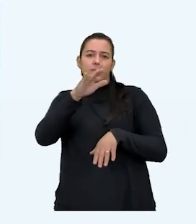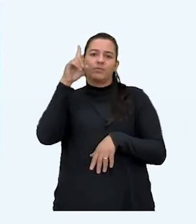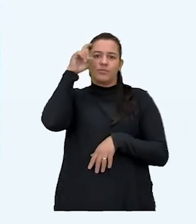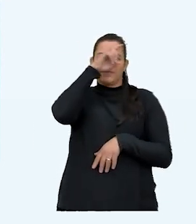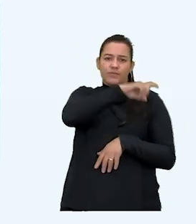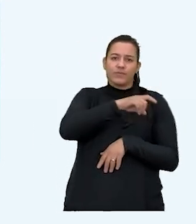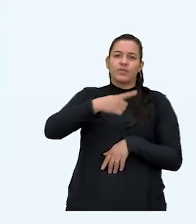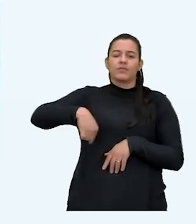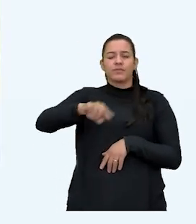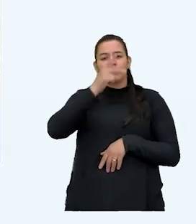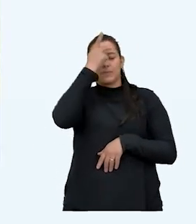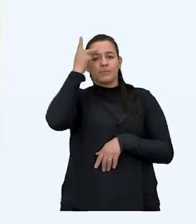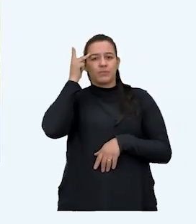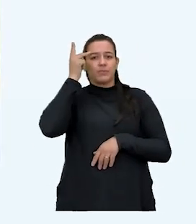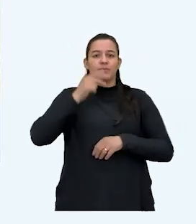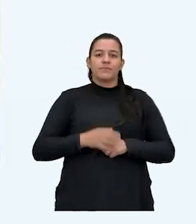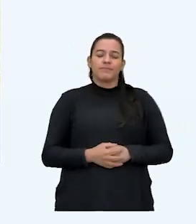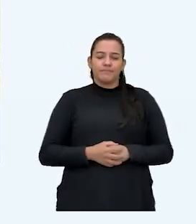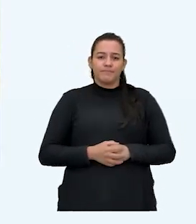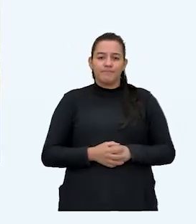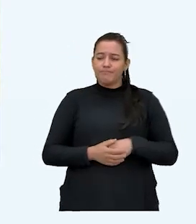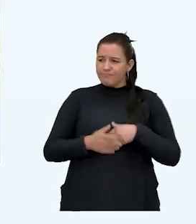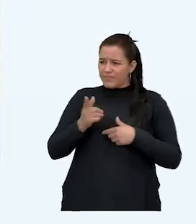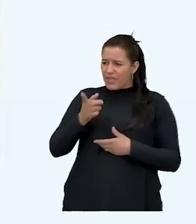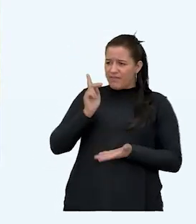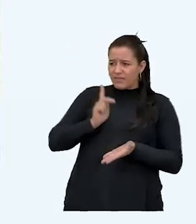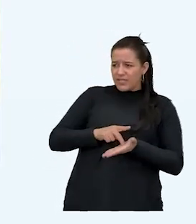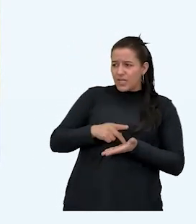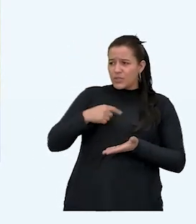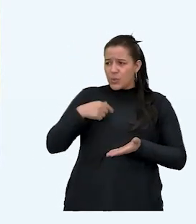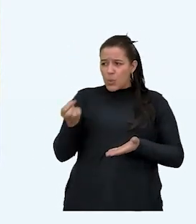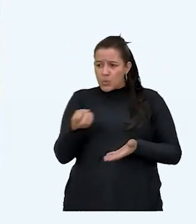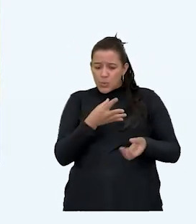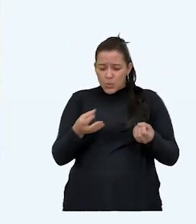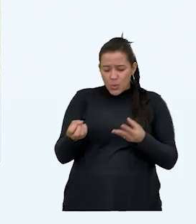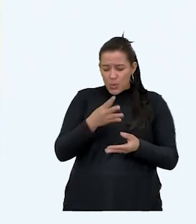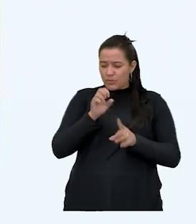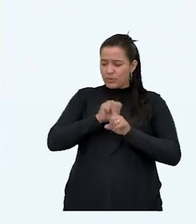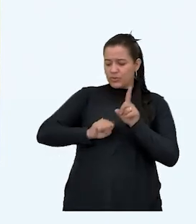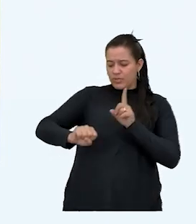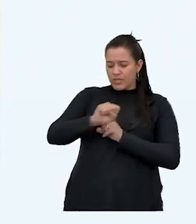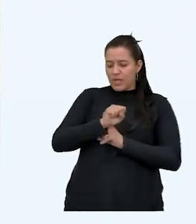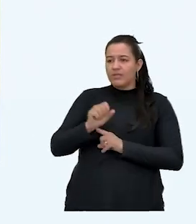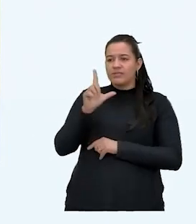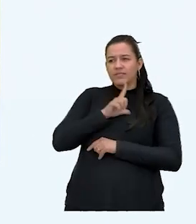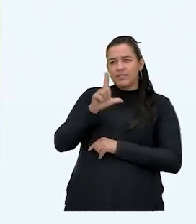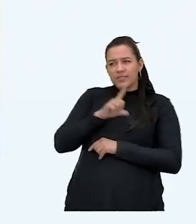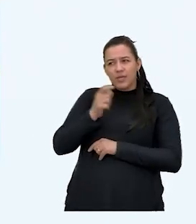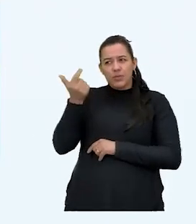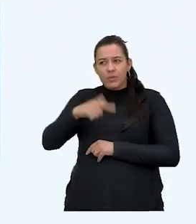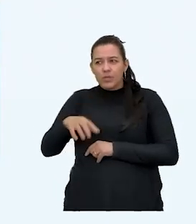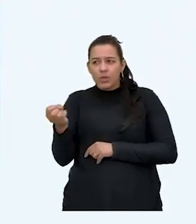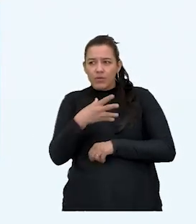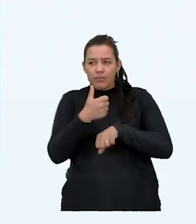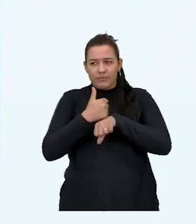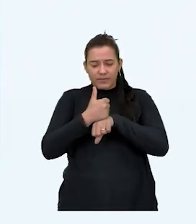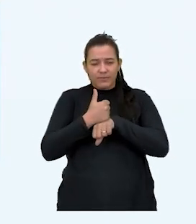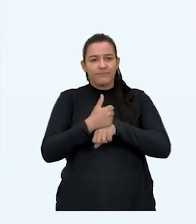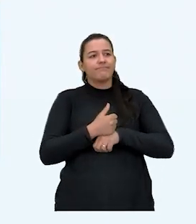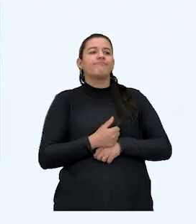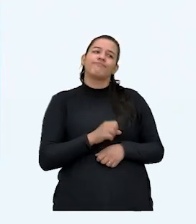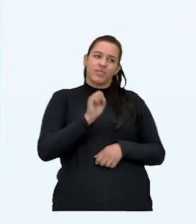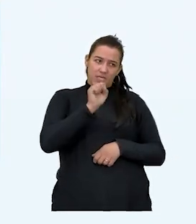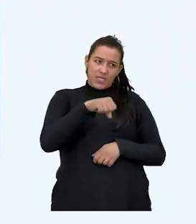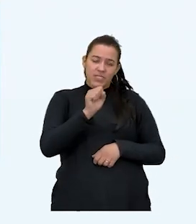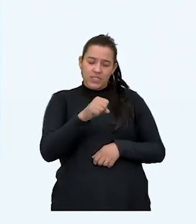né, para as pessoas. É verdade que para cada novo comportamento da sociedade há também uma nova profissão? Normalmente